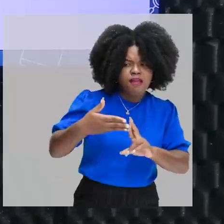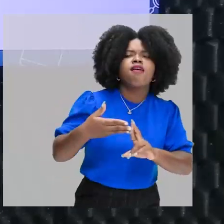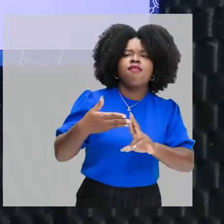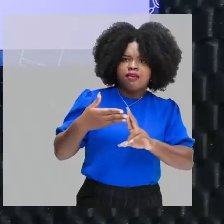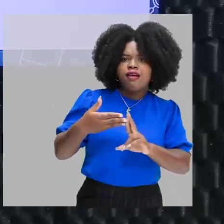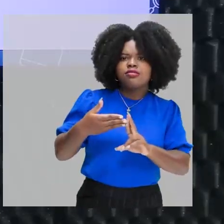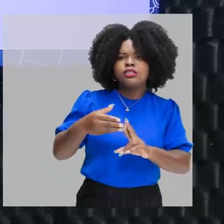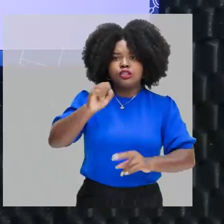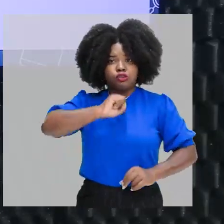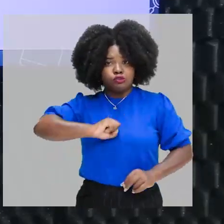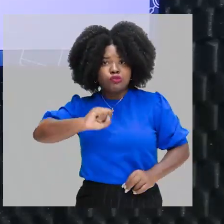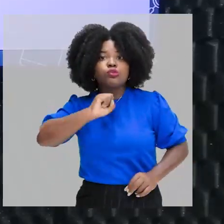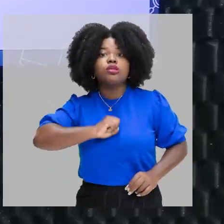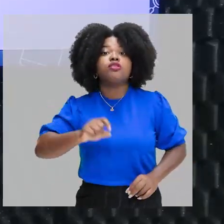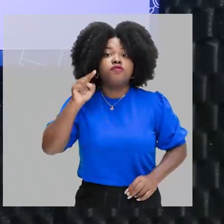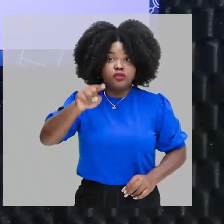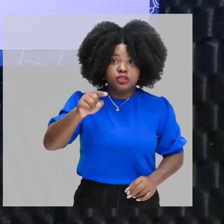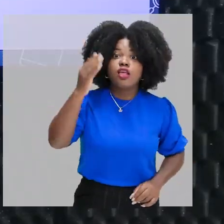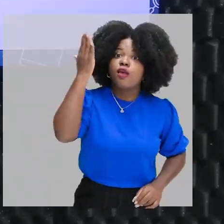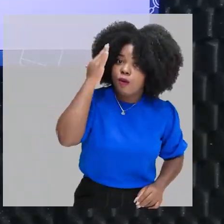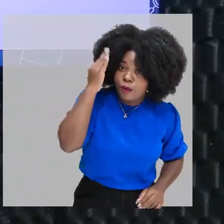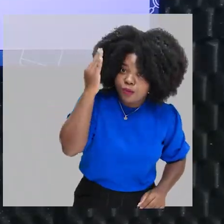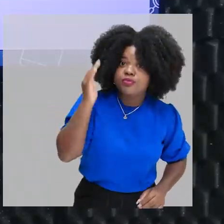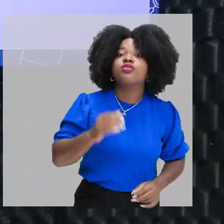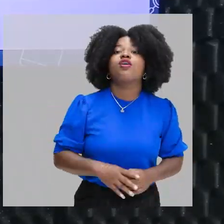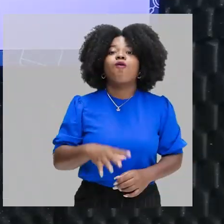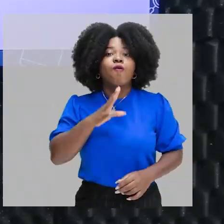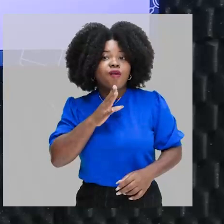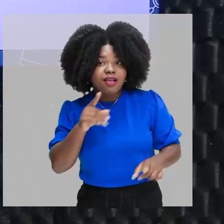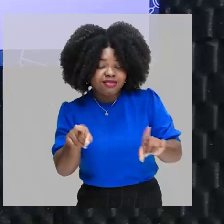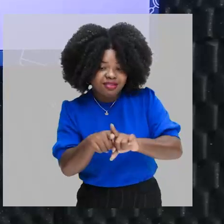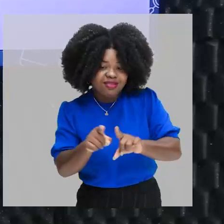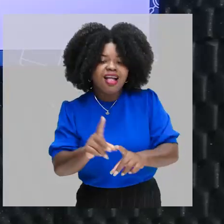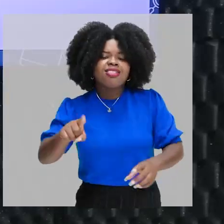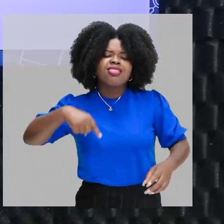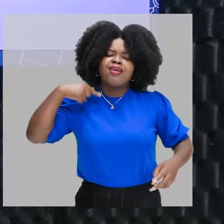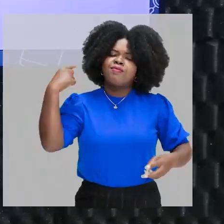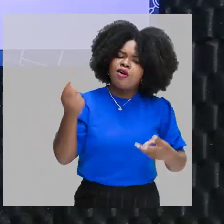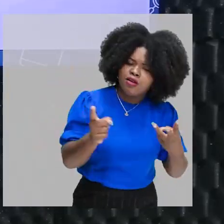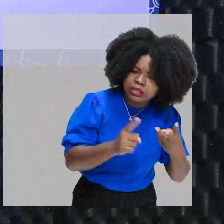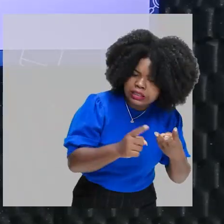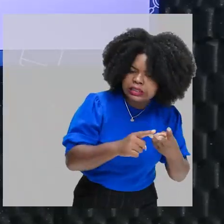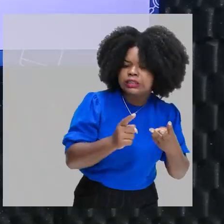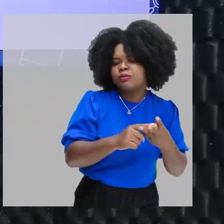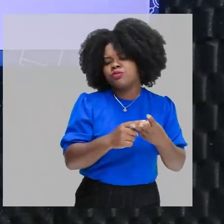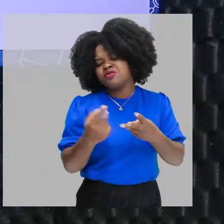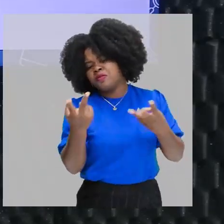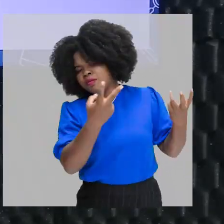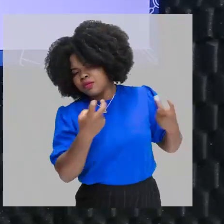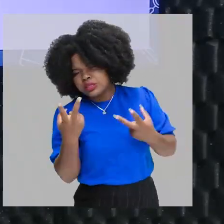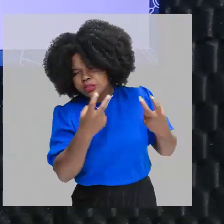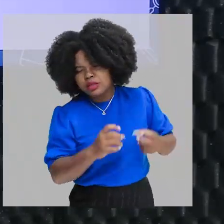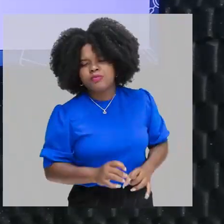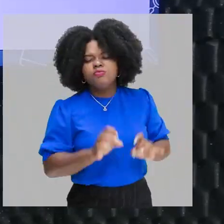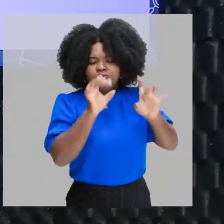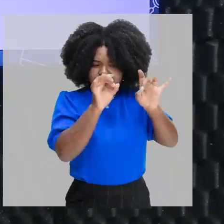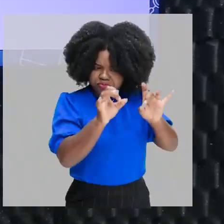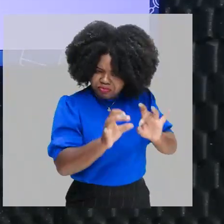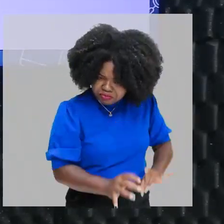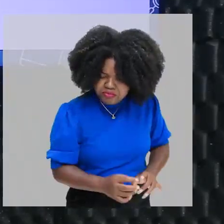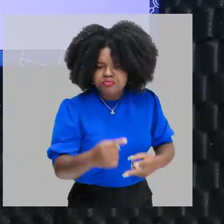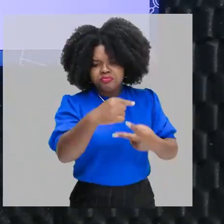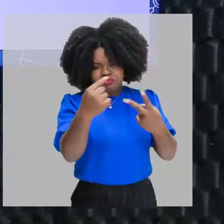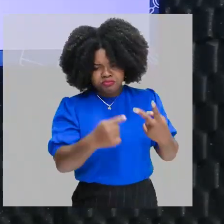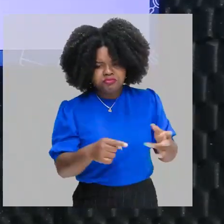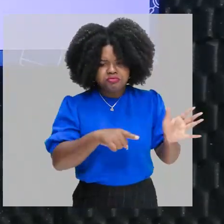você já tem alguns nomes que vocês conhecem. Depois vamos analisar especificamente essas duas questões que já